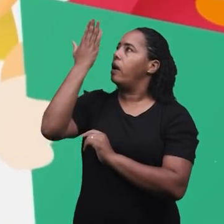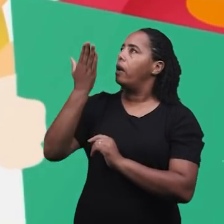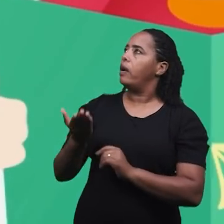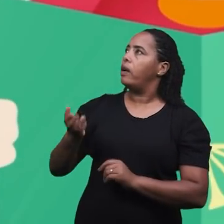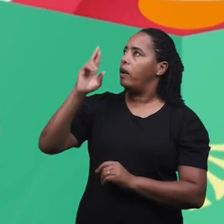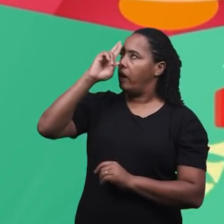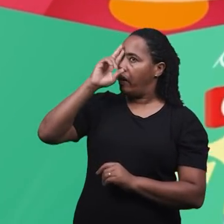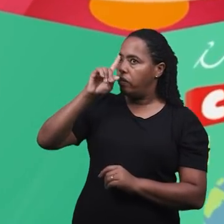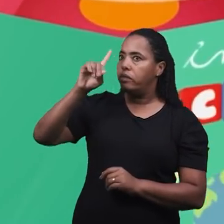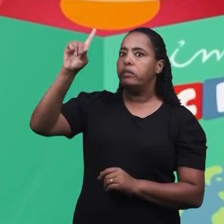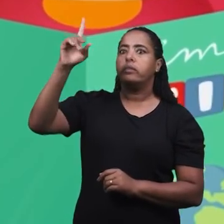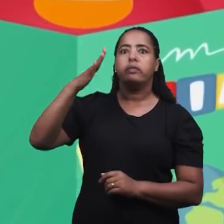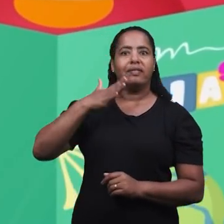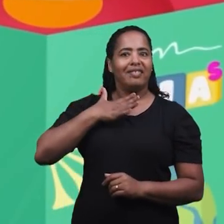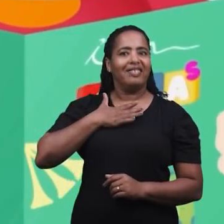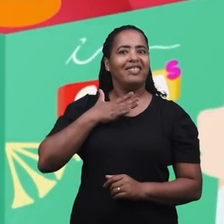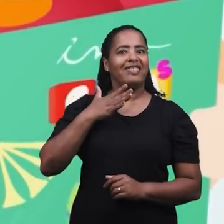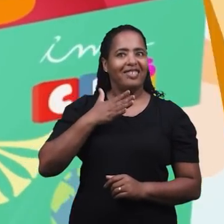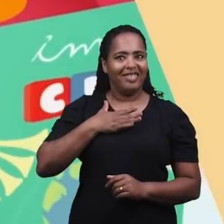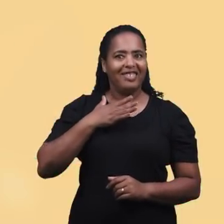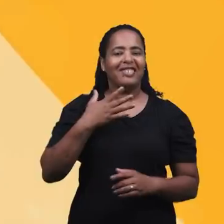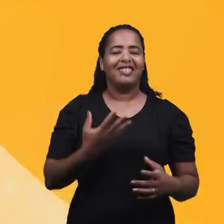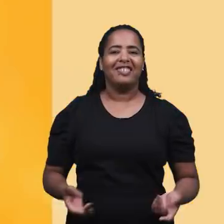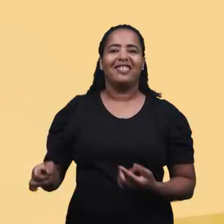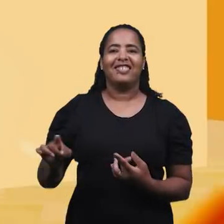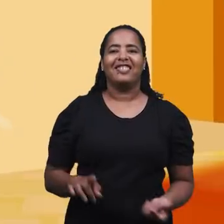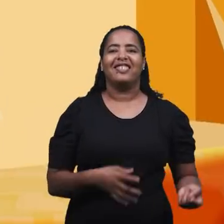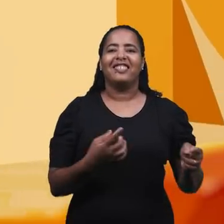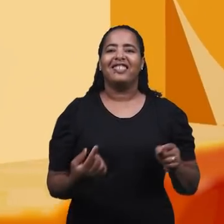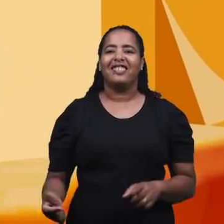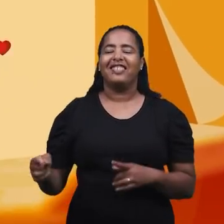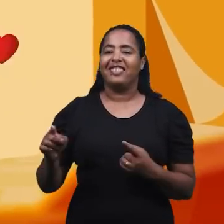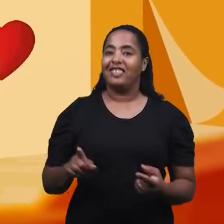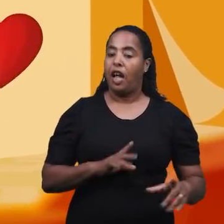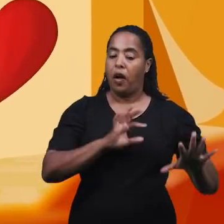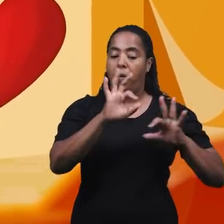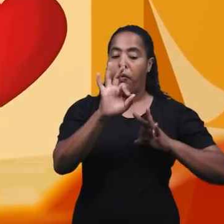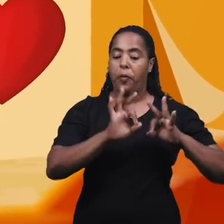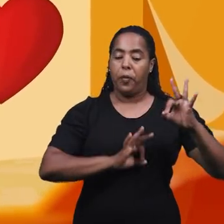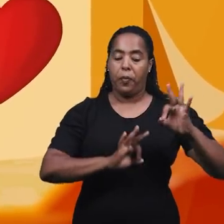Este é o meu Deus.